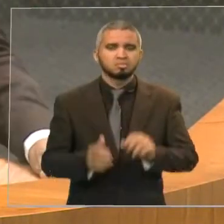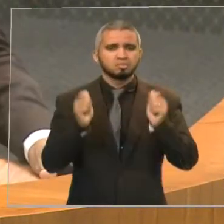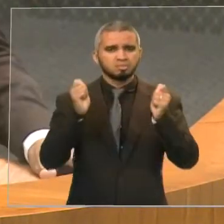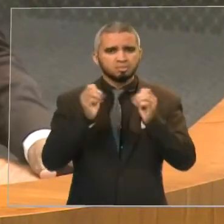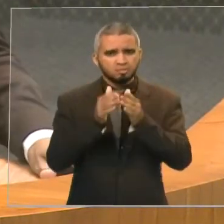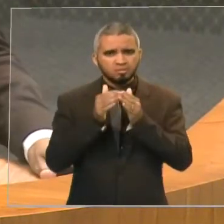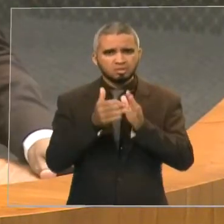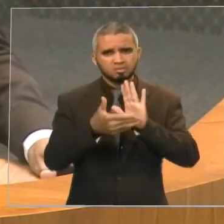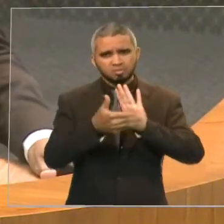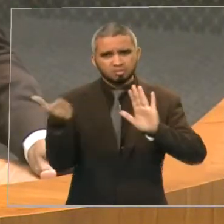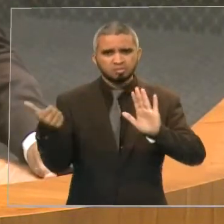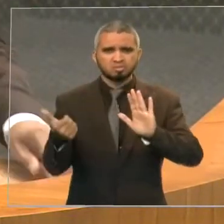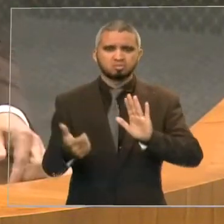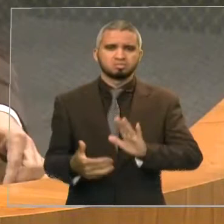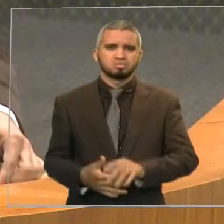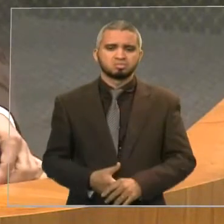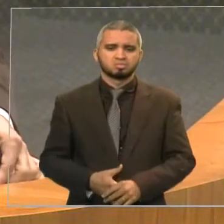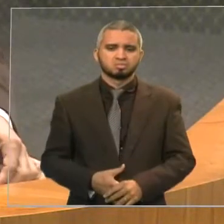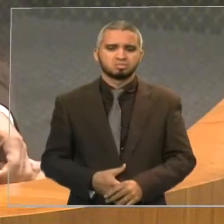pauta.